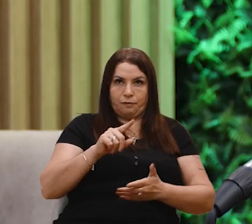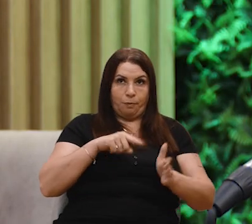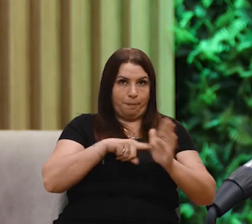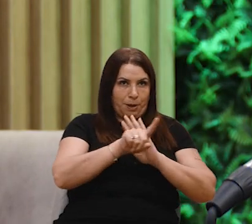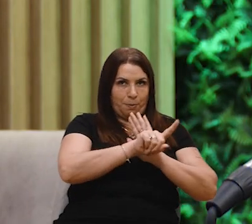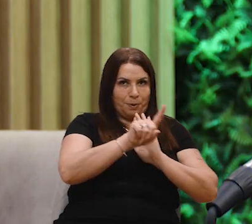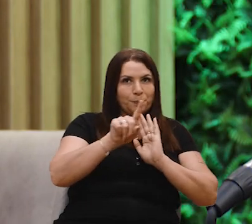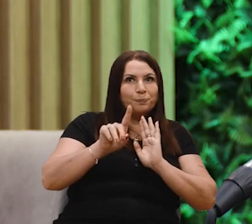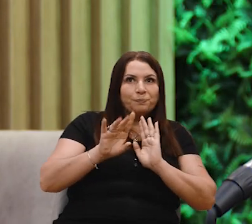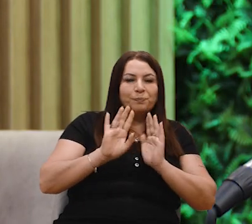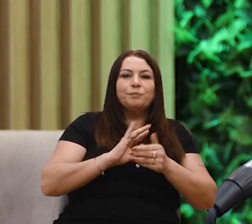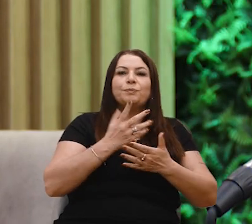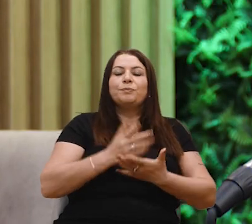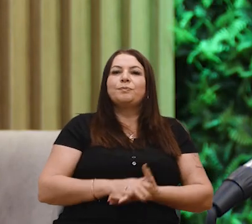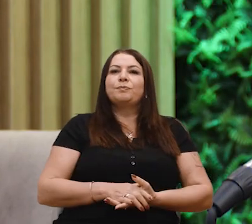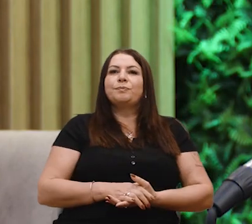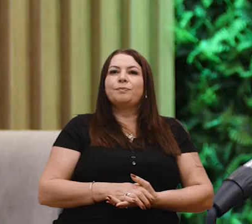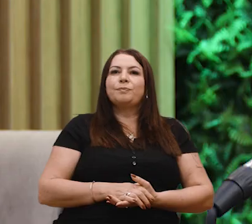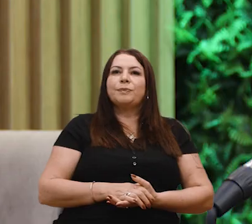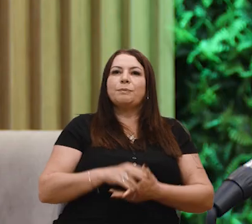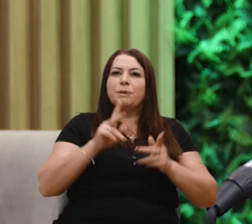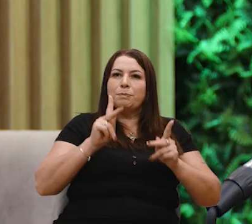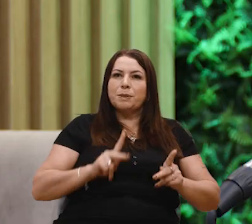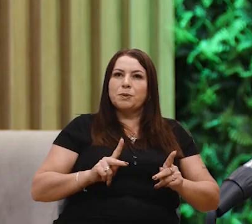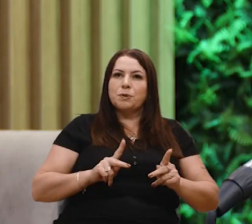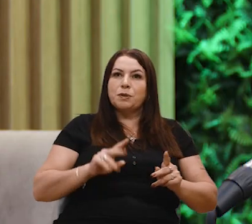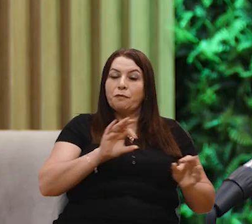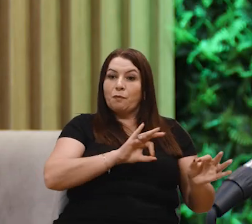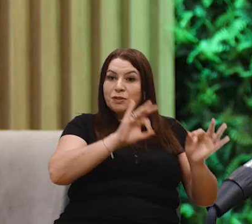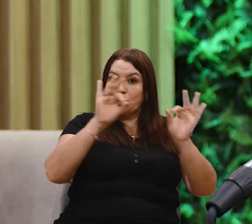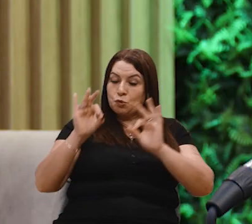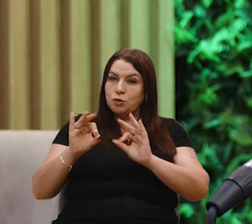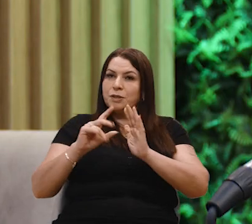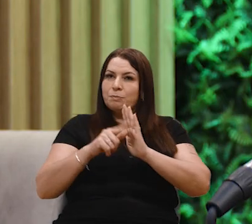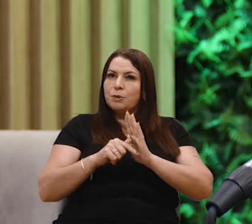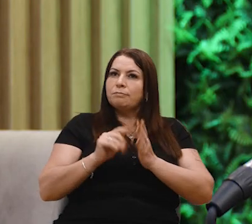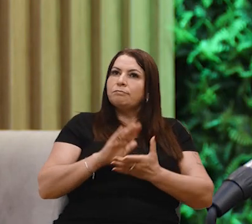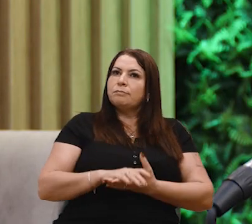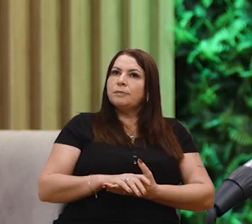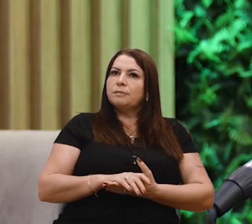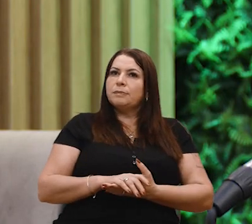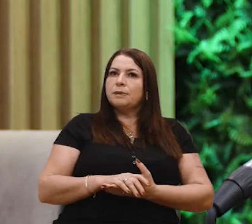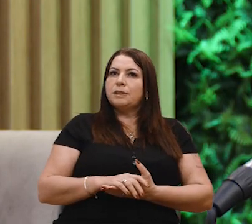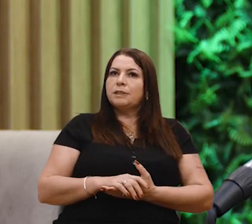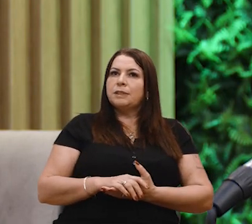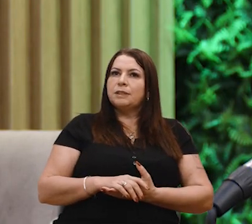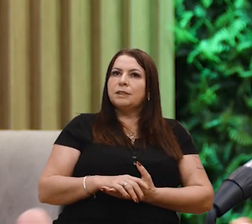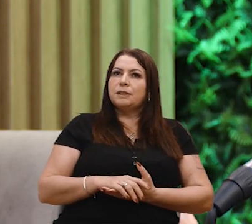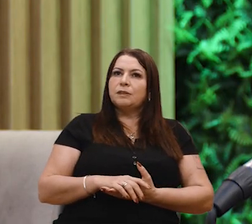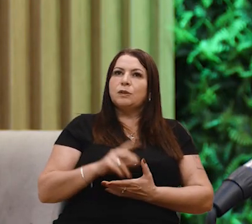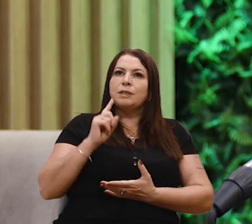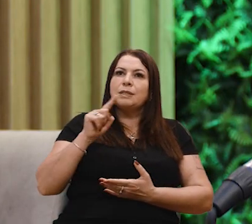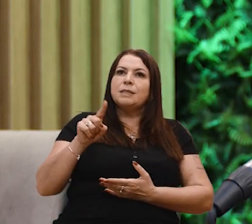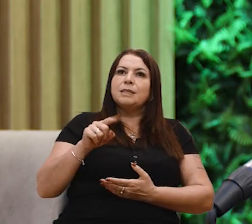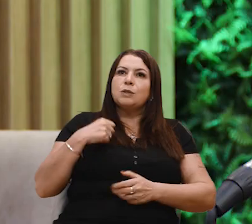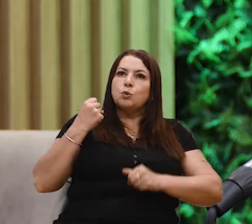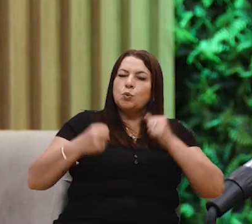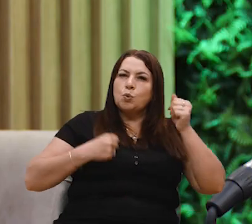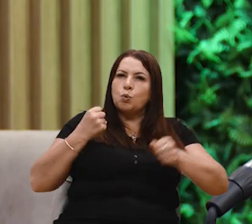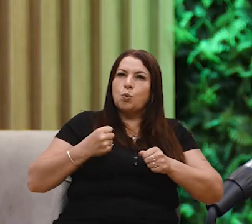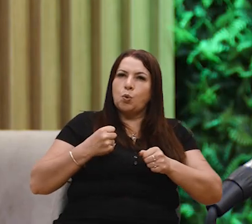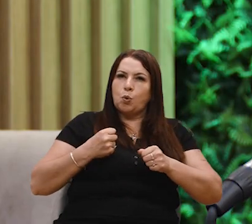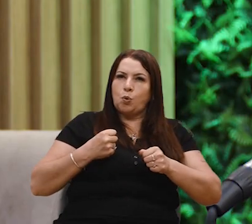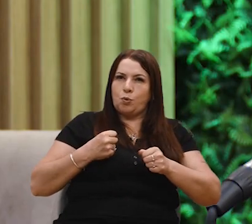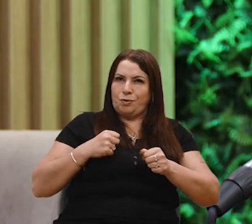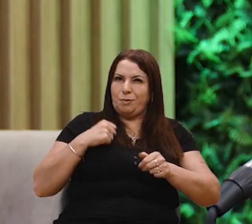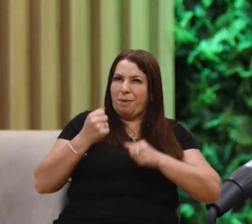resposta, eu vou fazer uma pergunta, né? Para as pessoas que vão assistir e tal. Que vão ouvir. Se